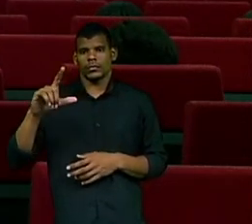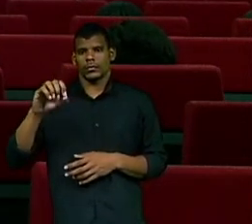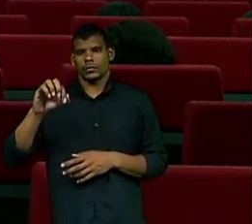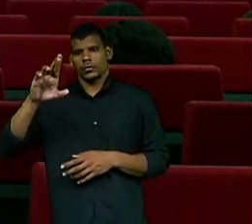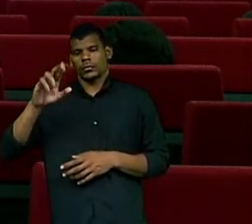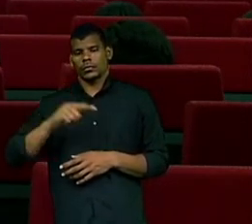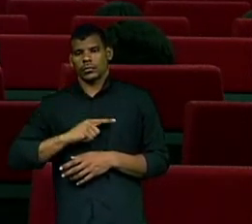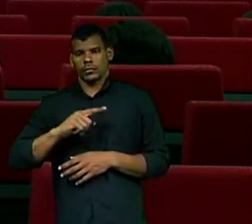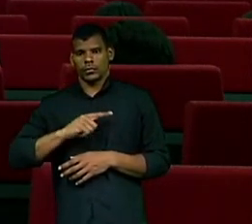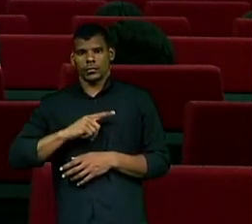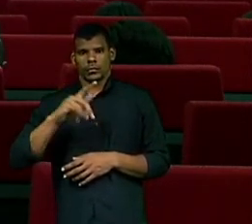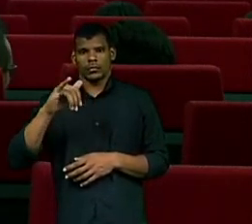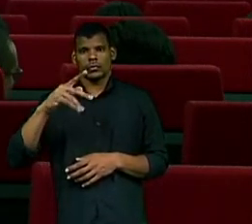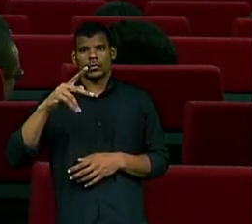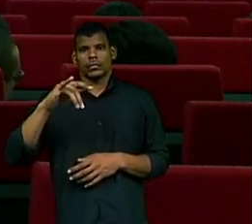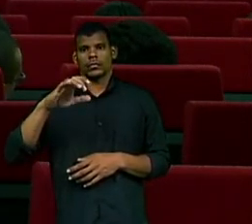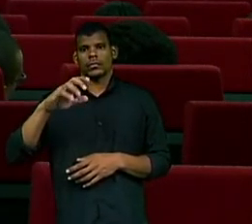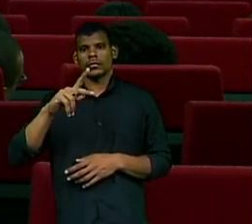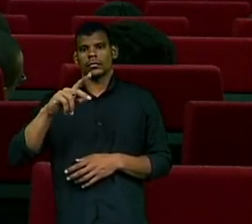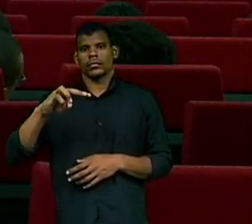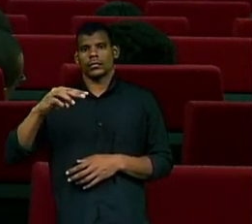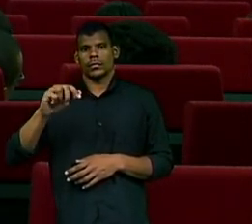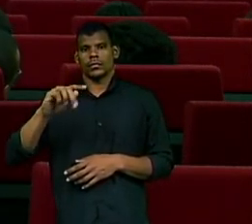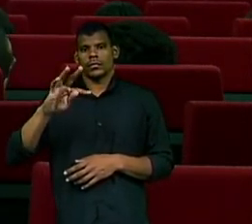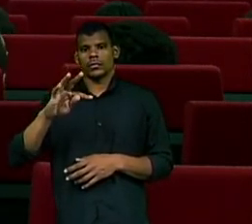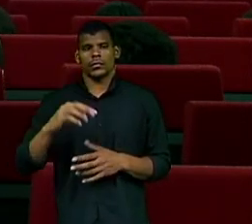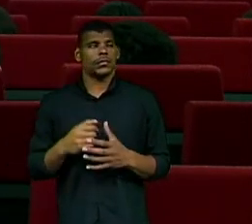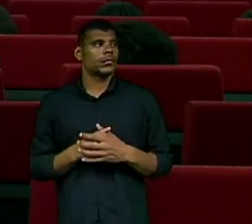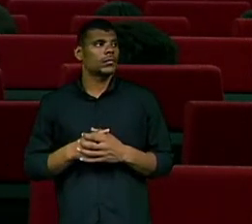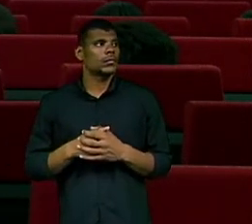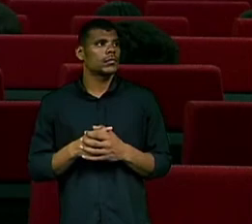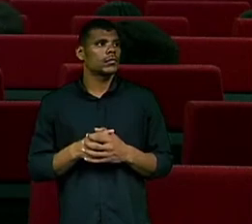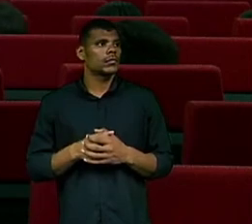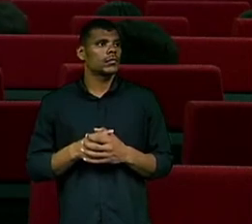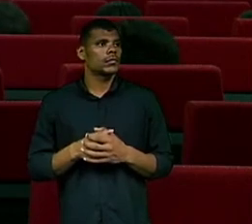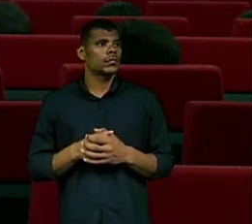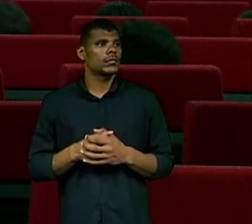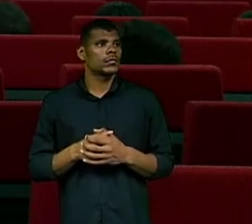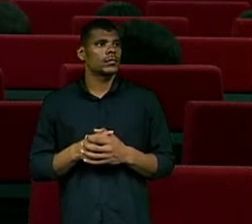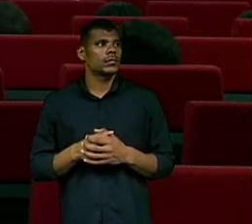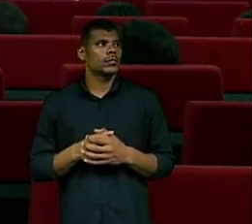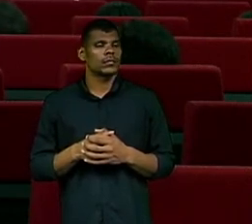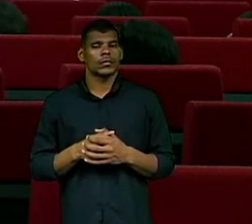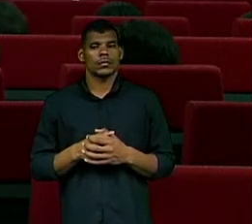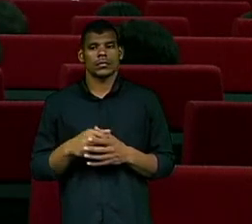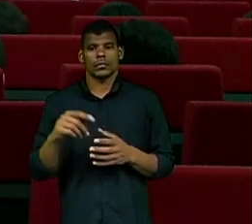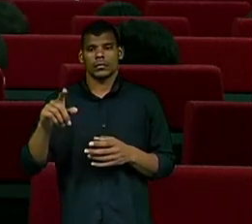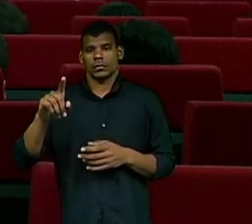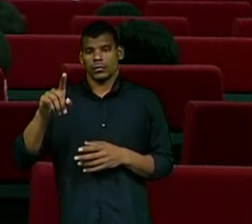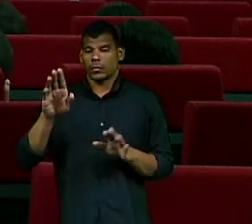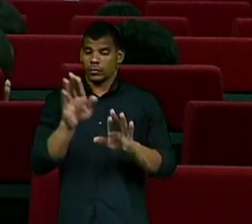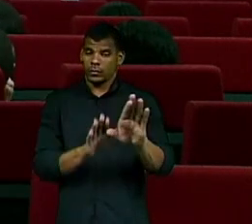de impeachment e da renúncia dele tá cuidado pode ser pegadinha de vestibular